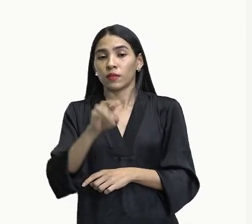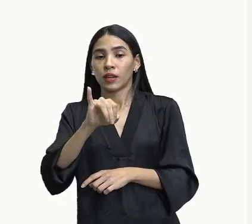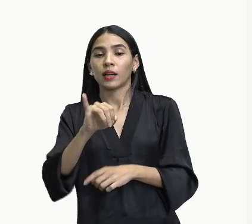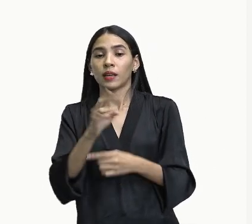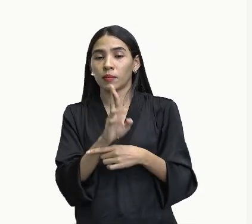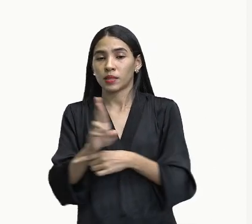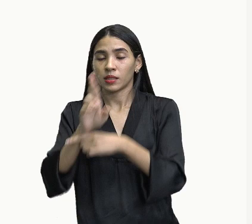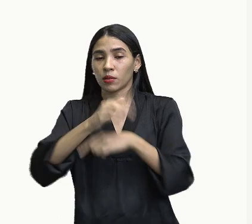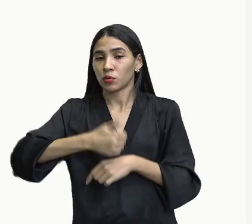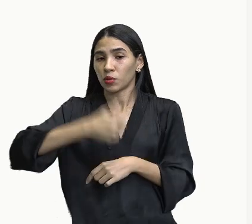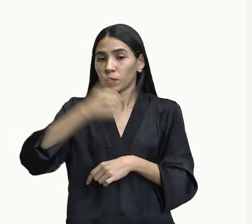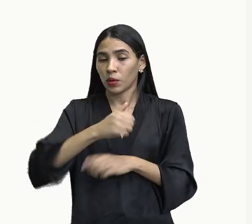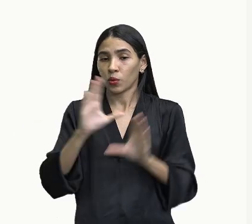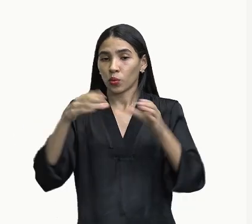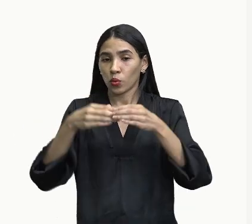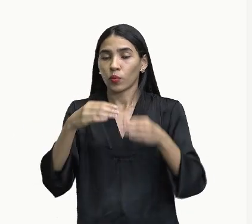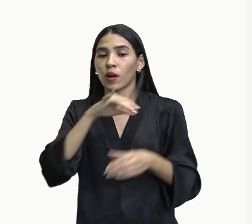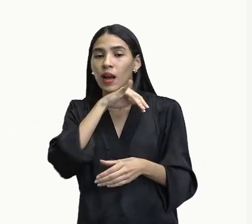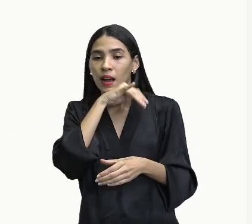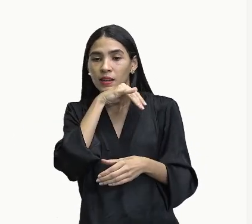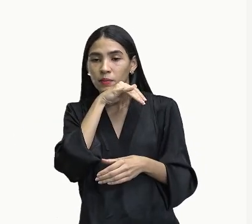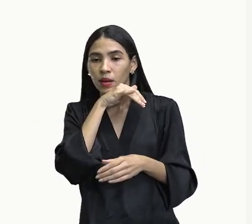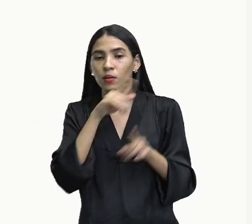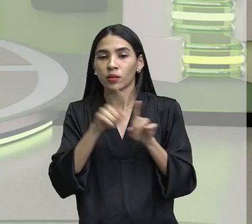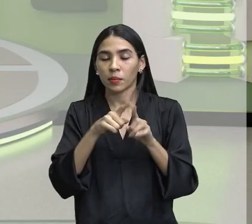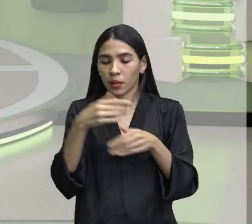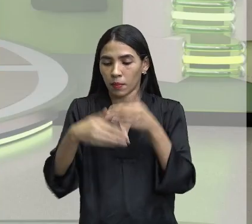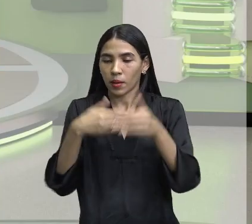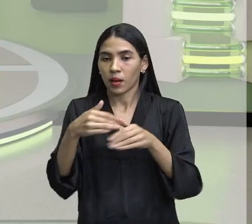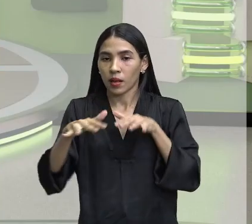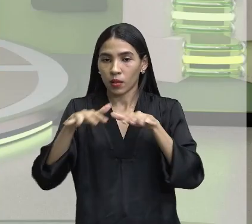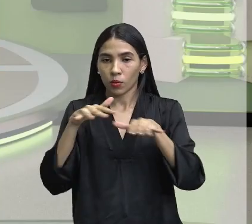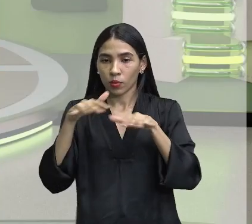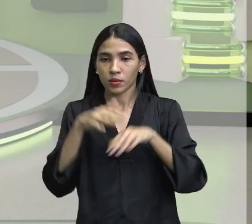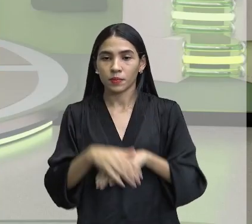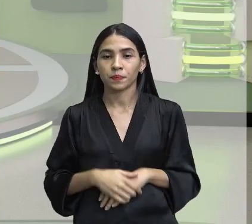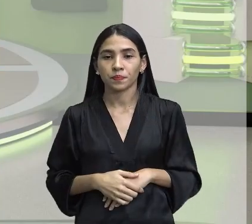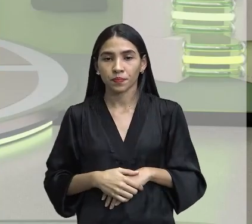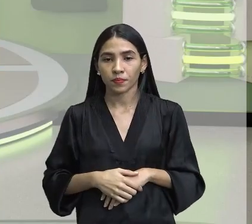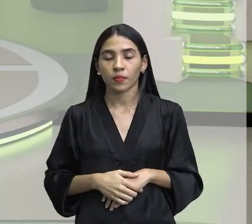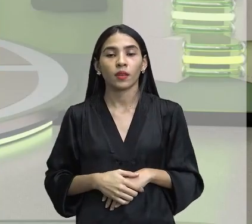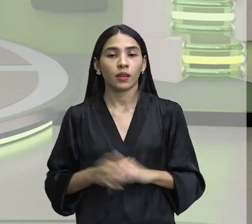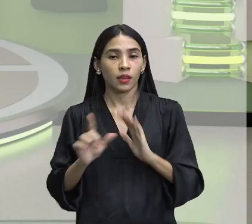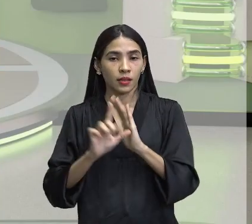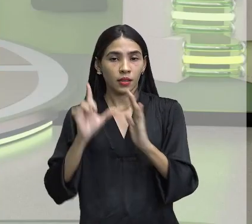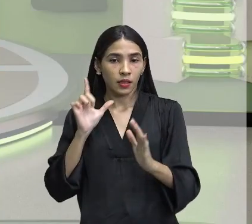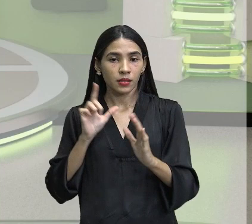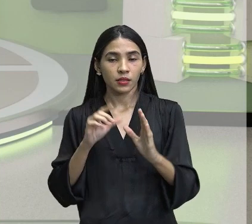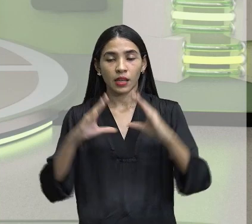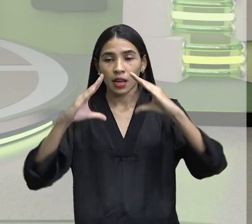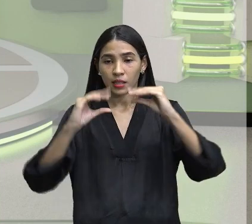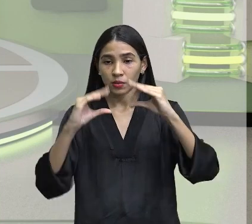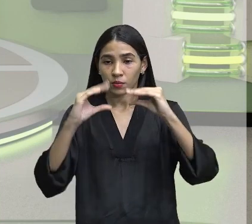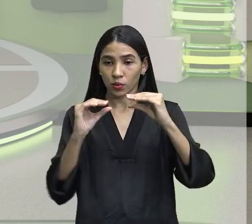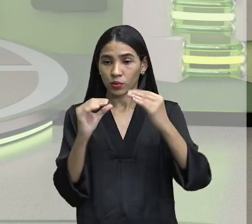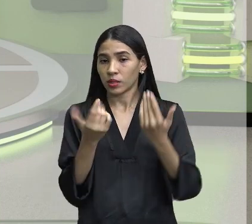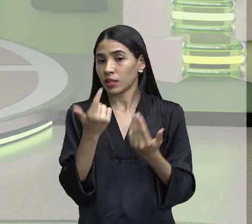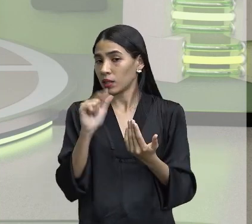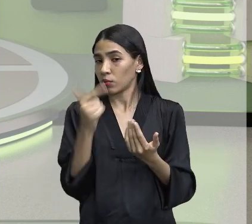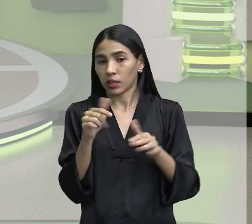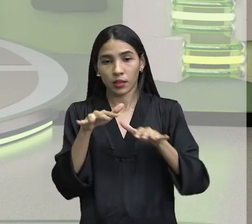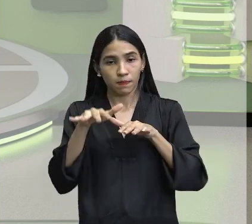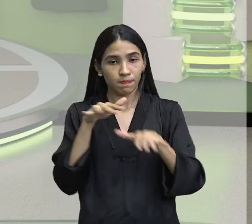animais a desempenhar a função de locomoção, como eu falei para vocês, porque anteriormente as esponjas elas não